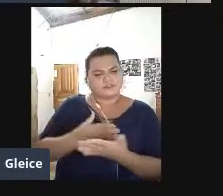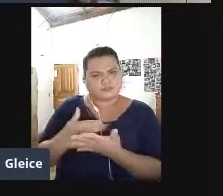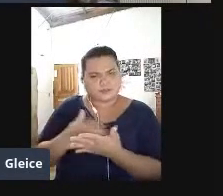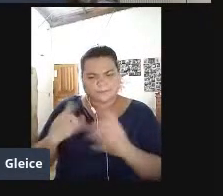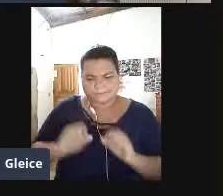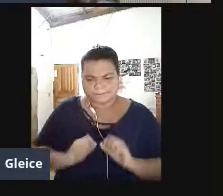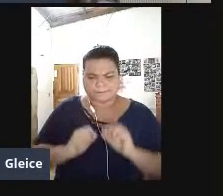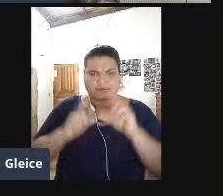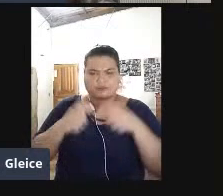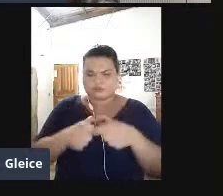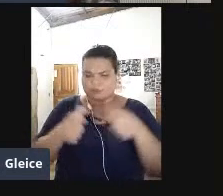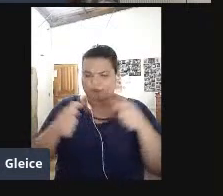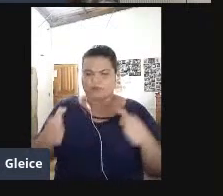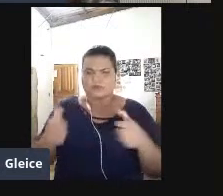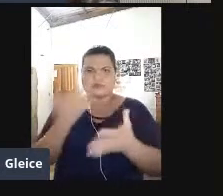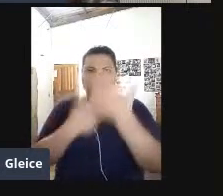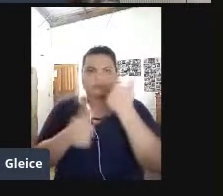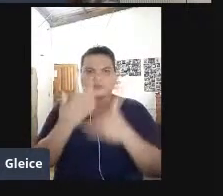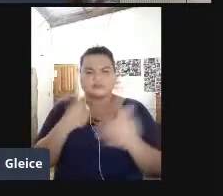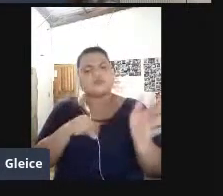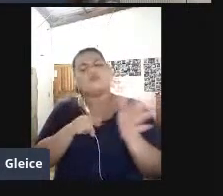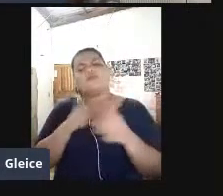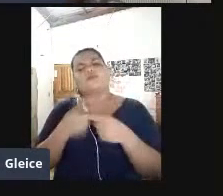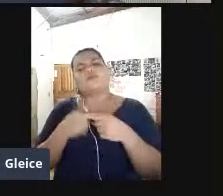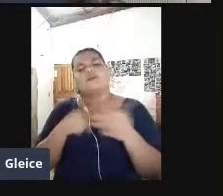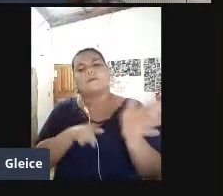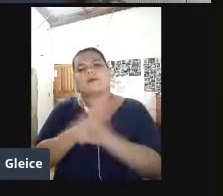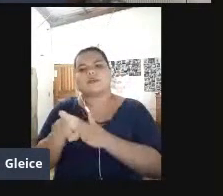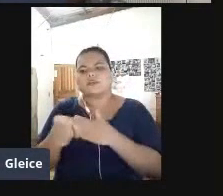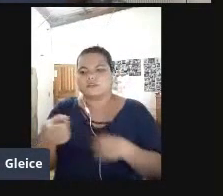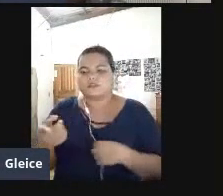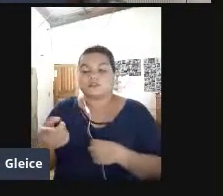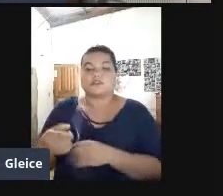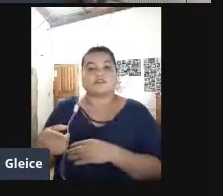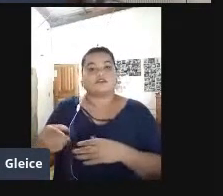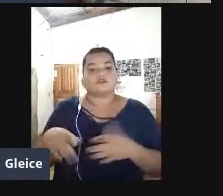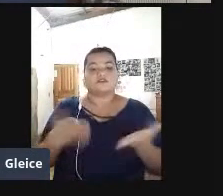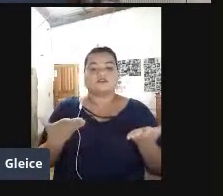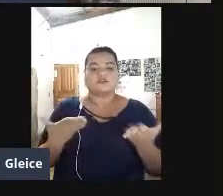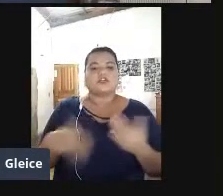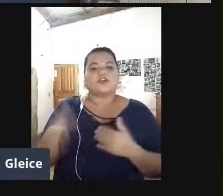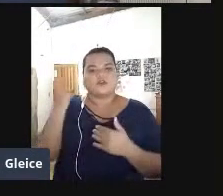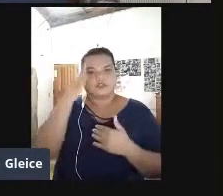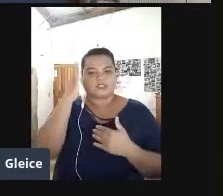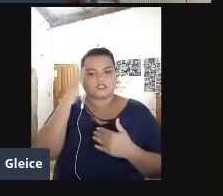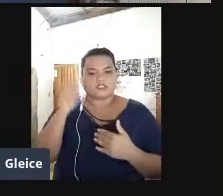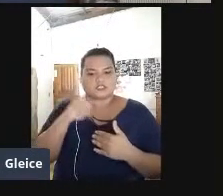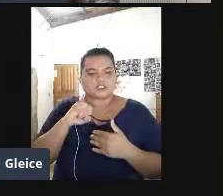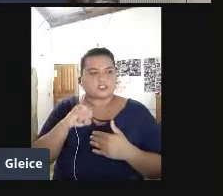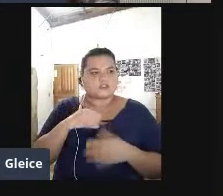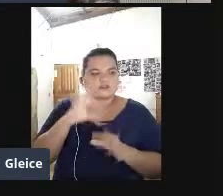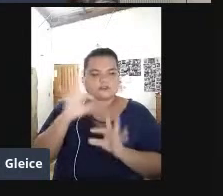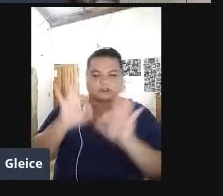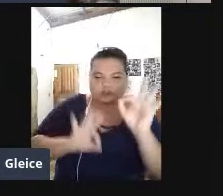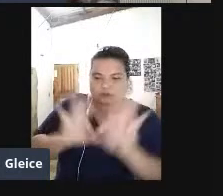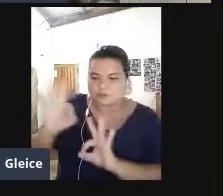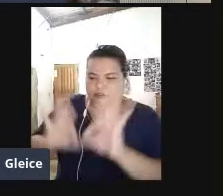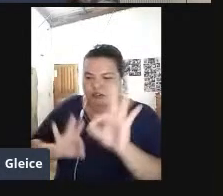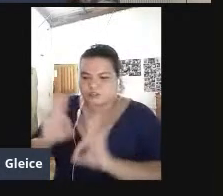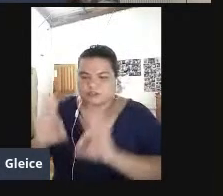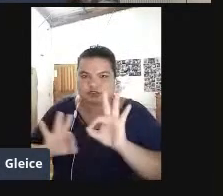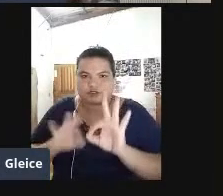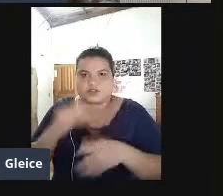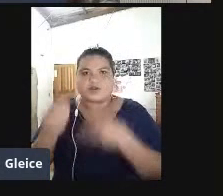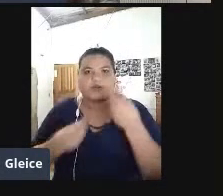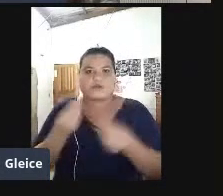estavam me fazendo aquela pergunta. E ela me disse, Celso, porque eu entendo que se você não otimizar a nutrição, não importa o curativo que eu utilize no